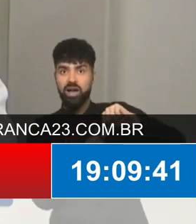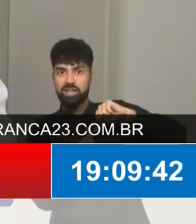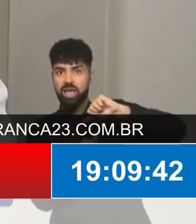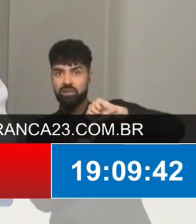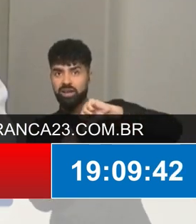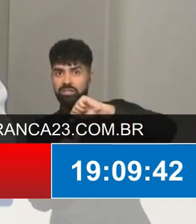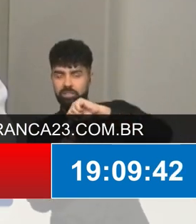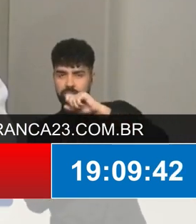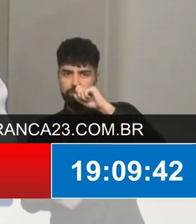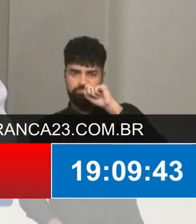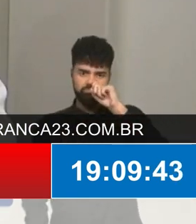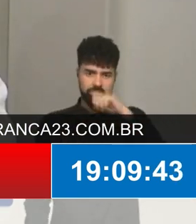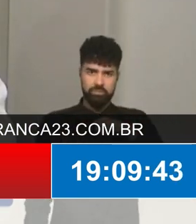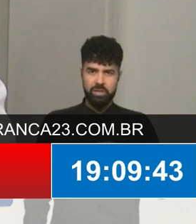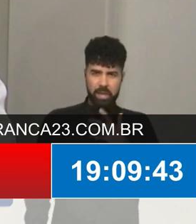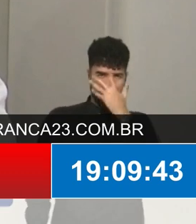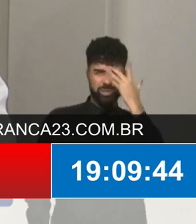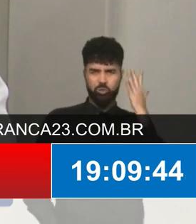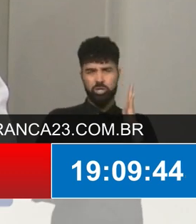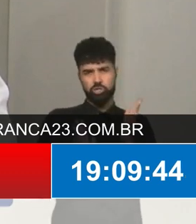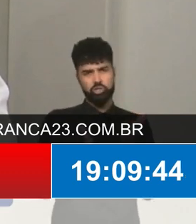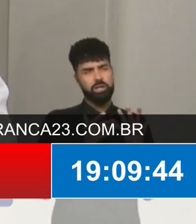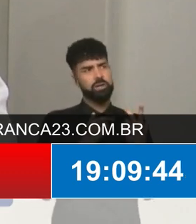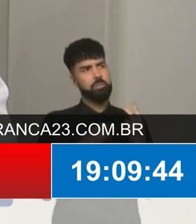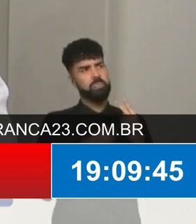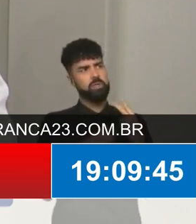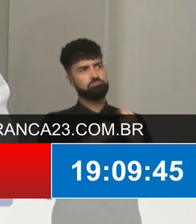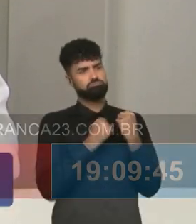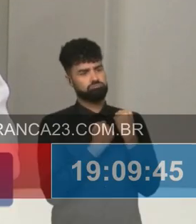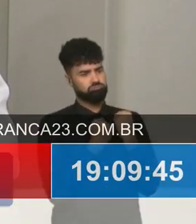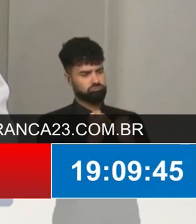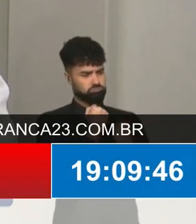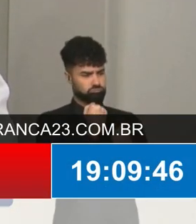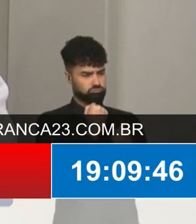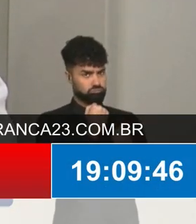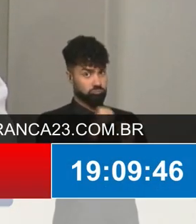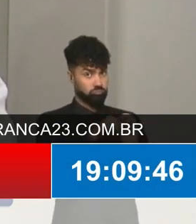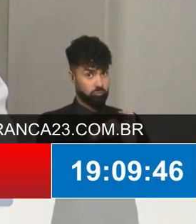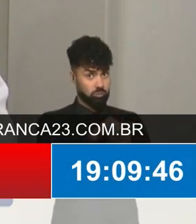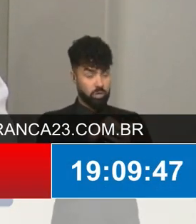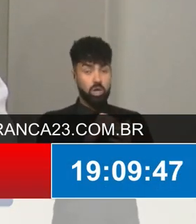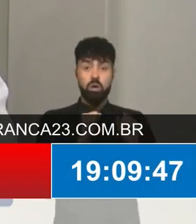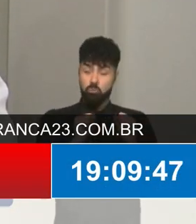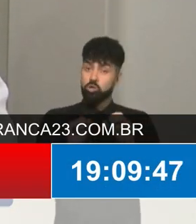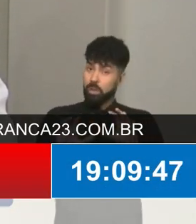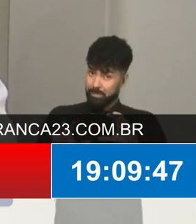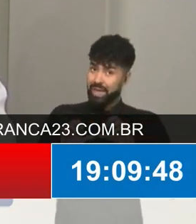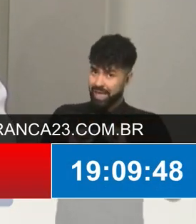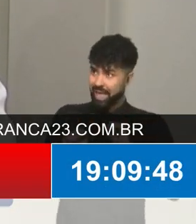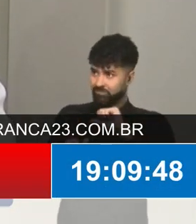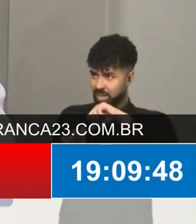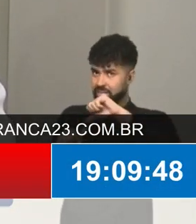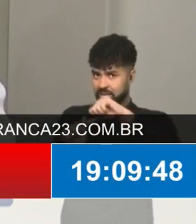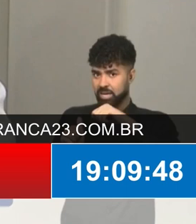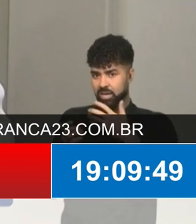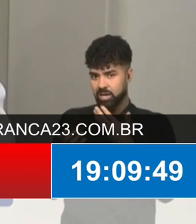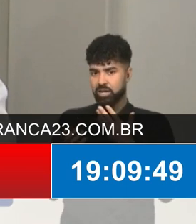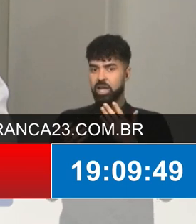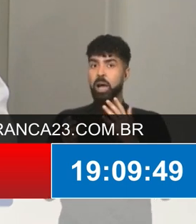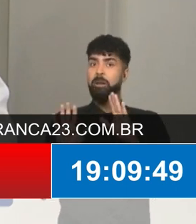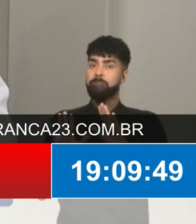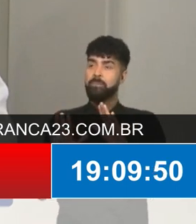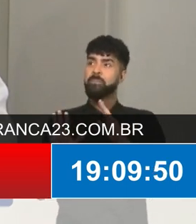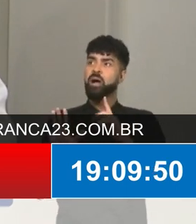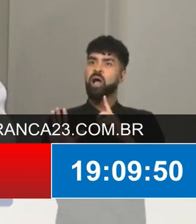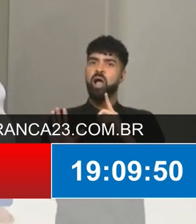pessoas imunizadas para covid elas pegam o convite essas novas variantes então sem neutralização é menor